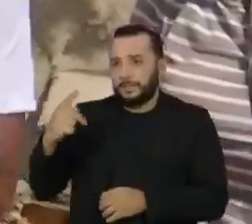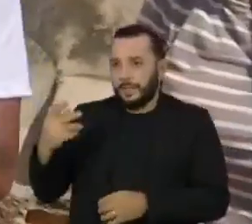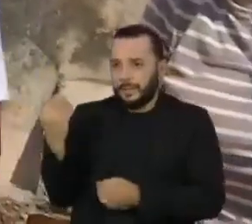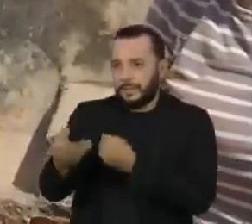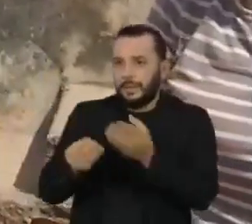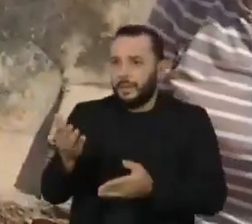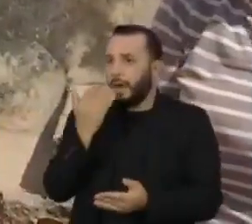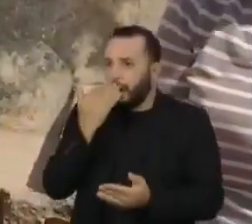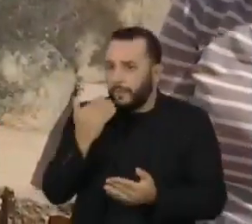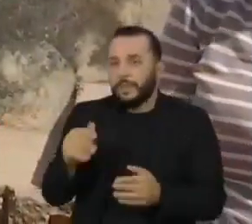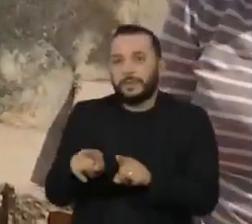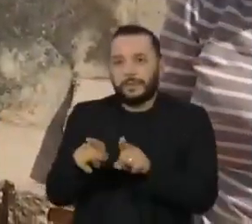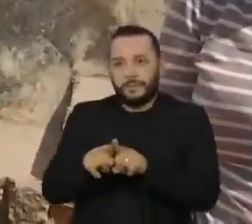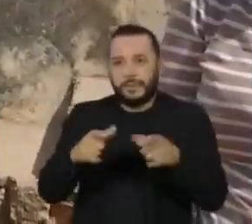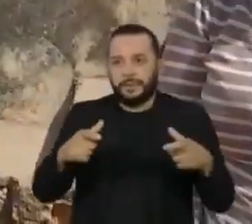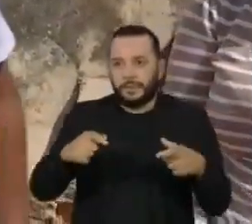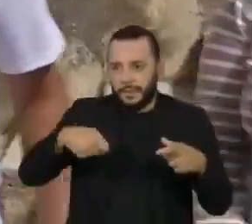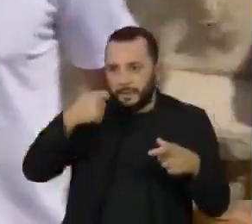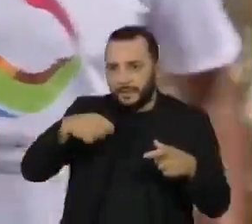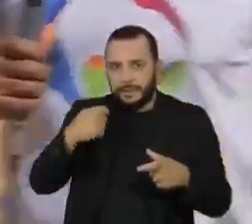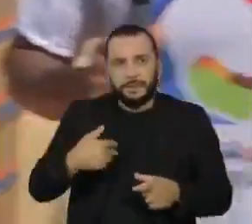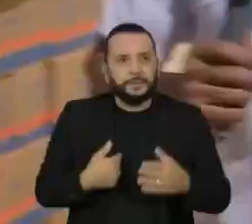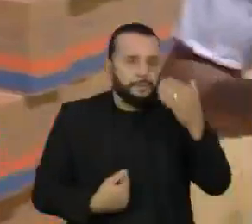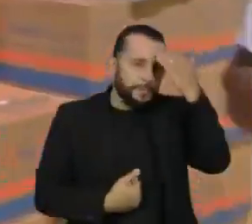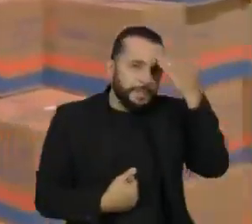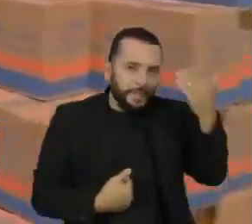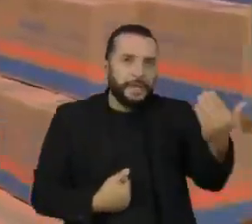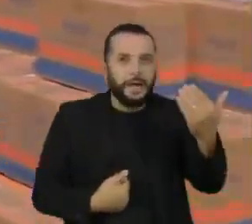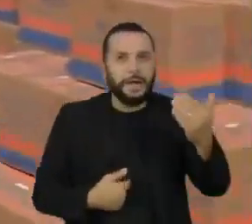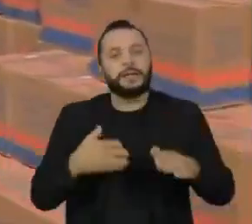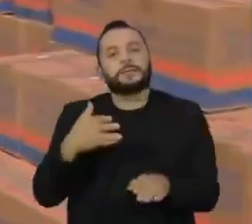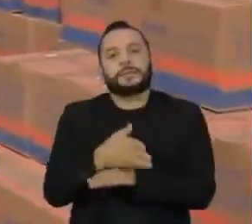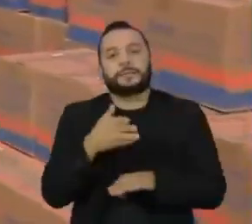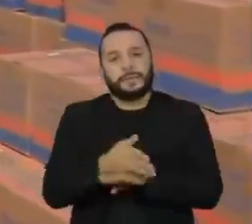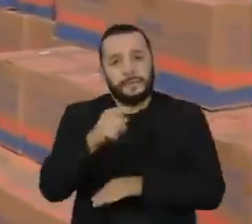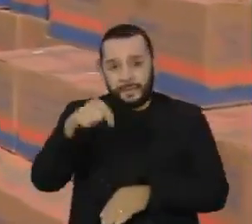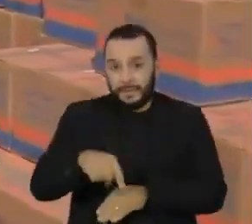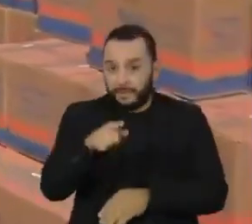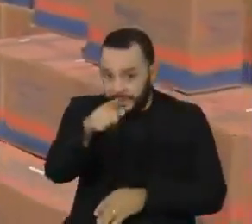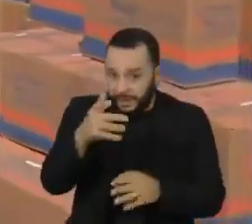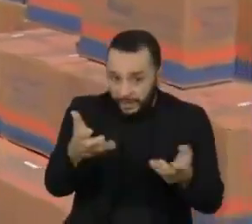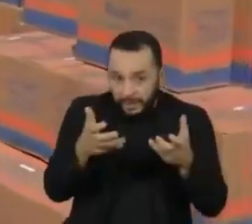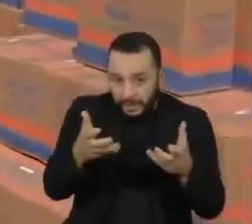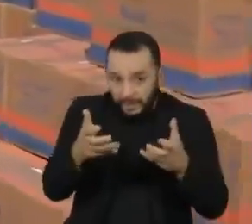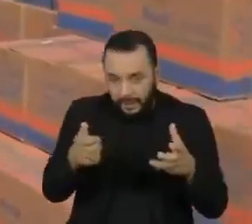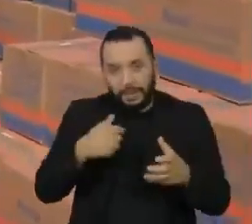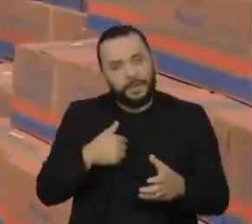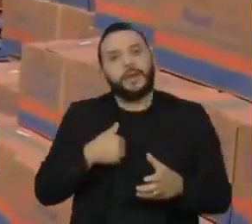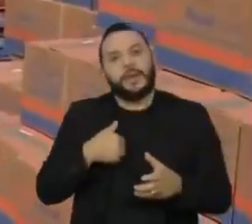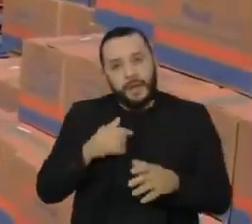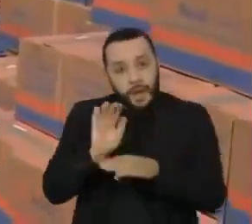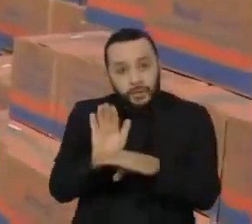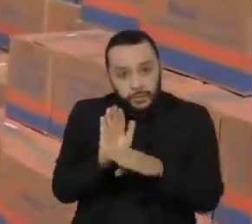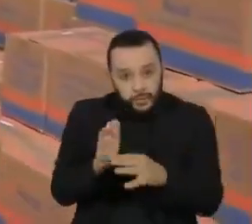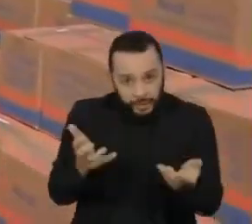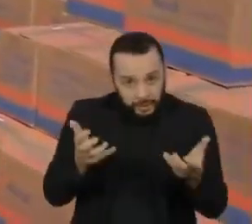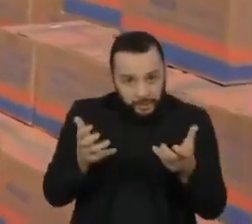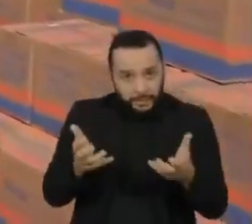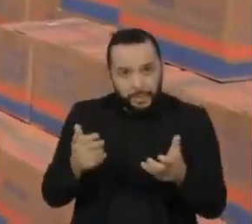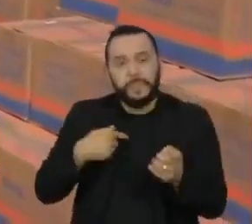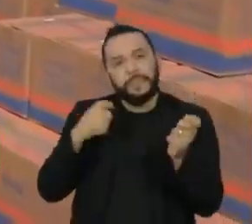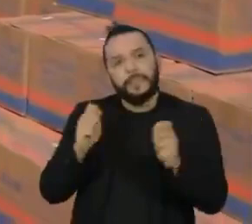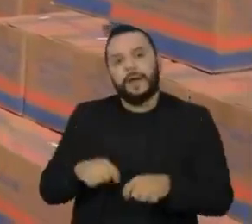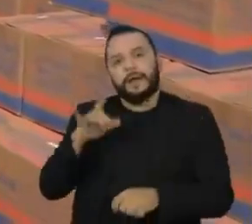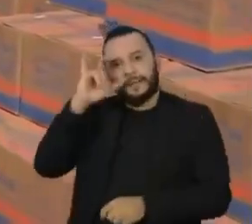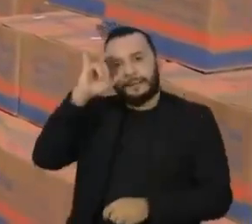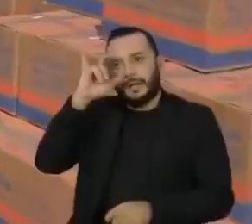cestas básicas e as Marmitex. Tá certo, Olegário. Muito obrigada pela sua participação. E se você quiser fazer parte dessa rede de ajuda, é só entrar na